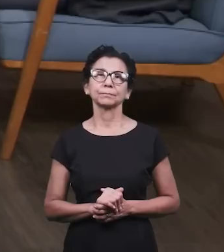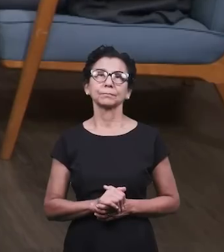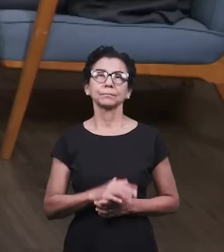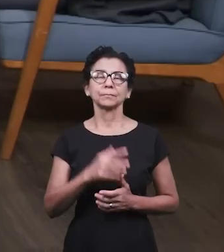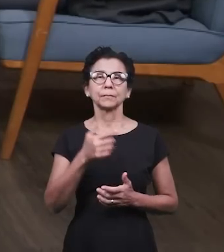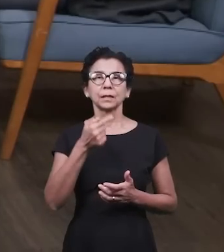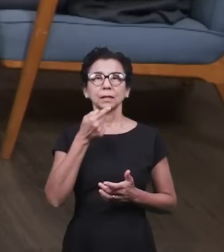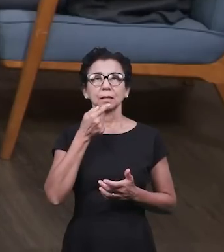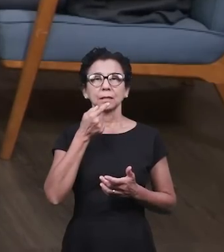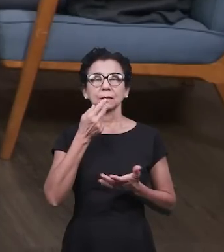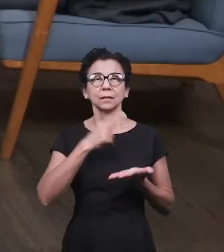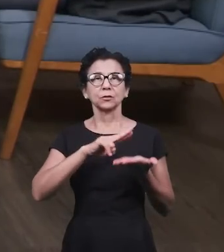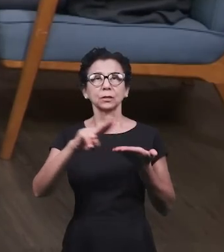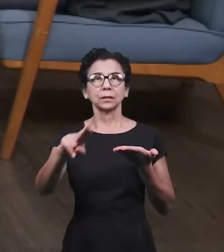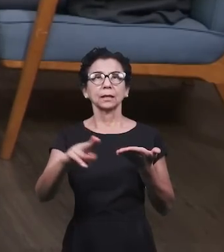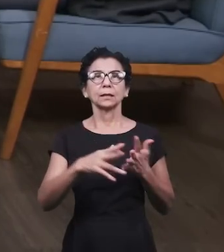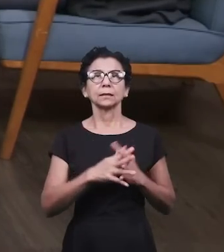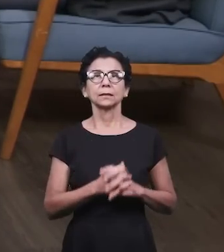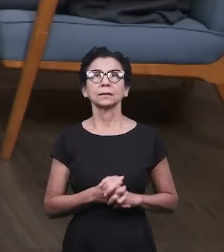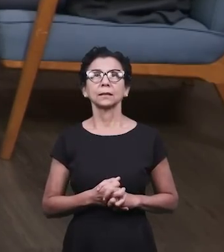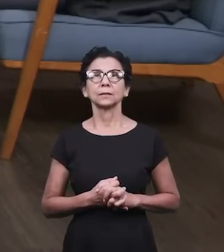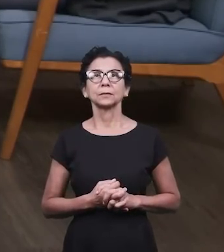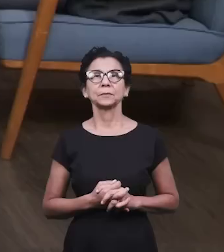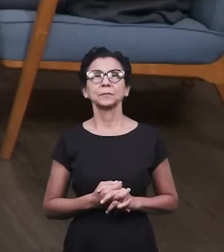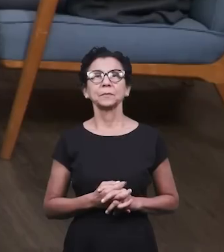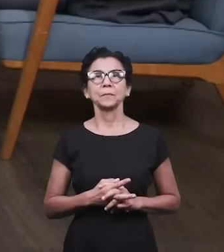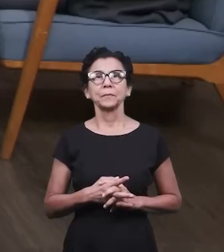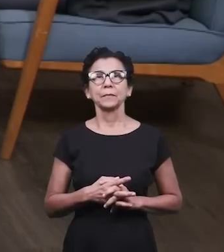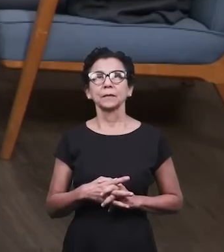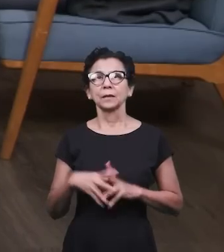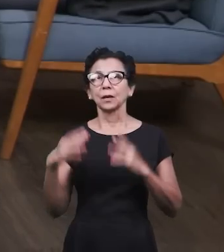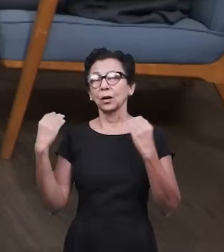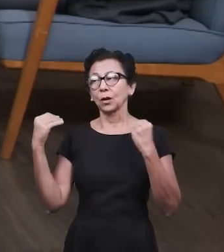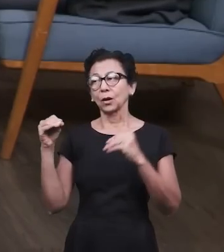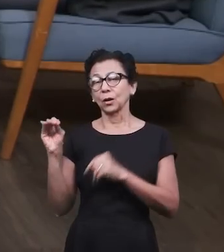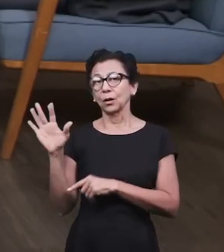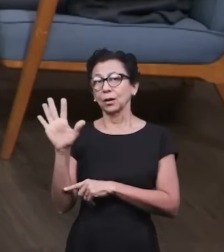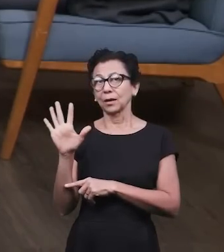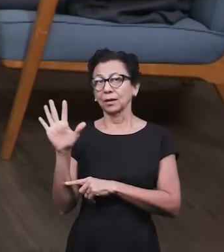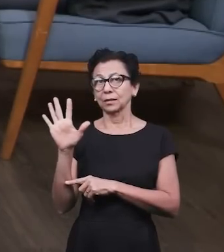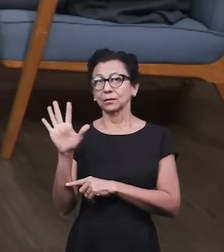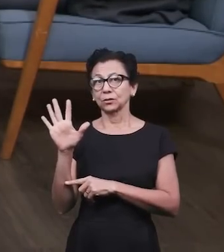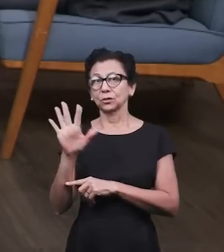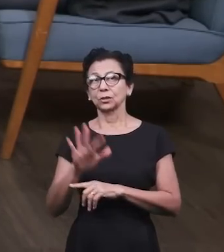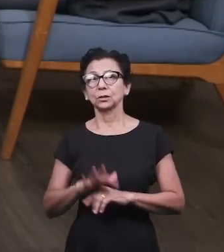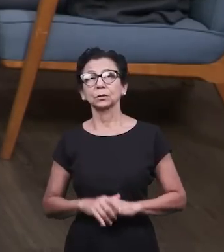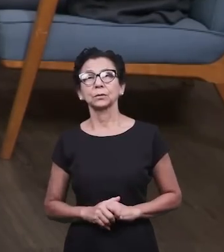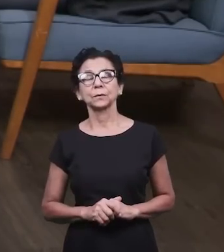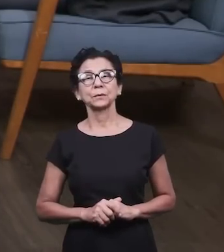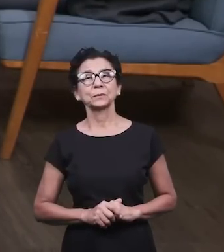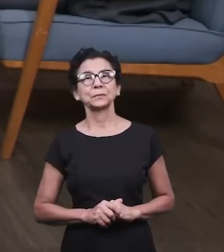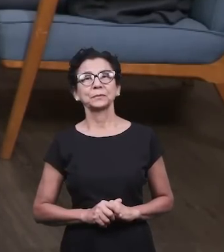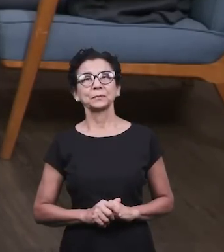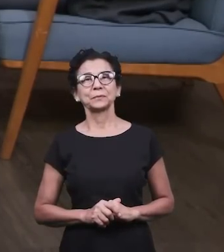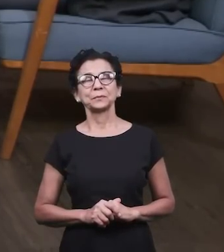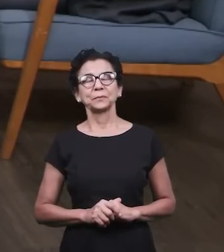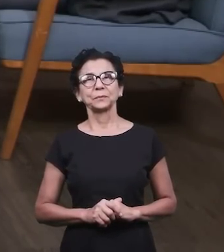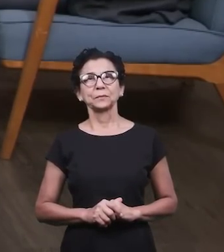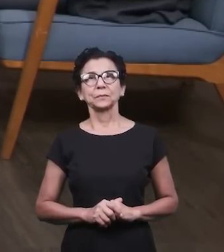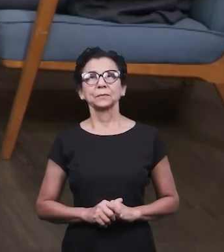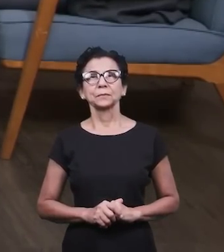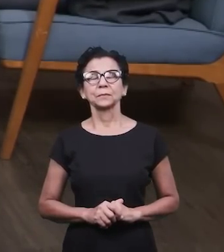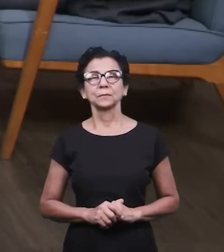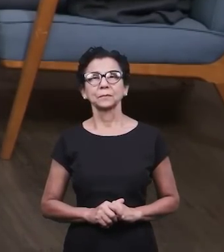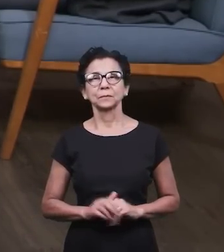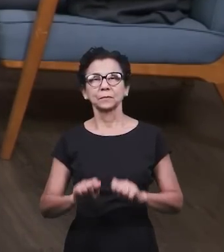cartas. Nas 7 cartas. Eu vou pedir ao pessoal da Pronto, pronto, perfeito, o pessoal já está em sintonia, né, que é exatamente colocar, e